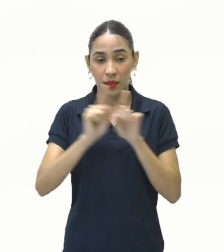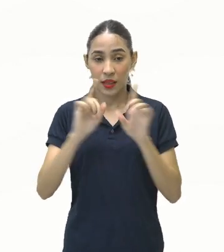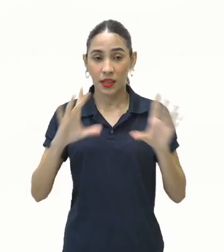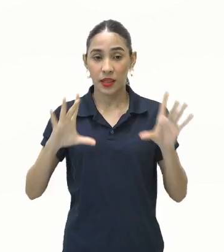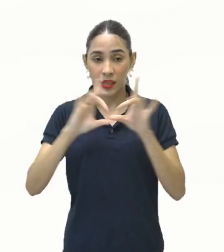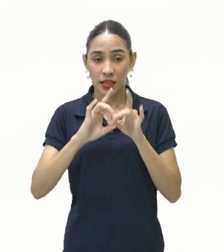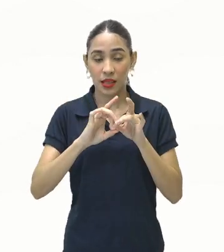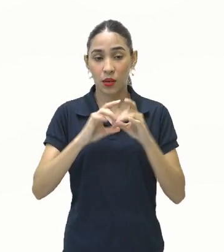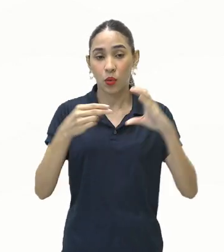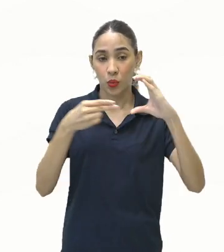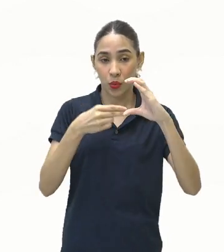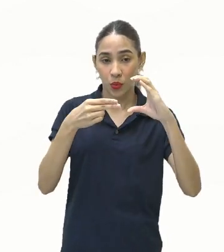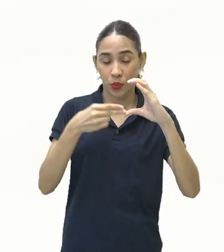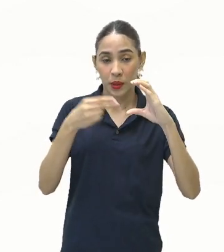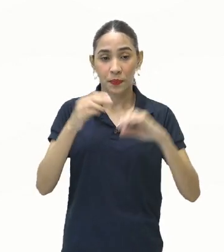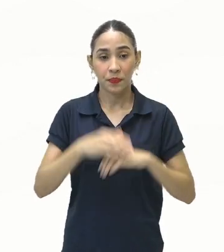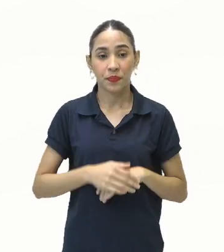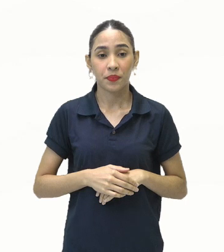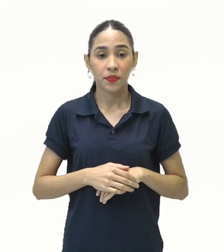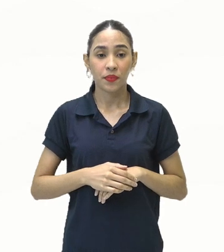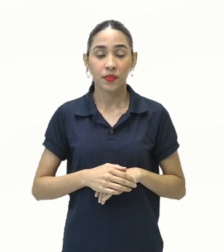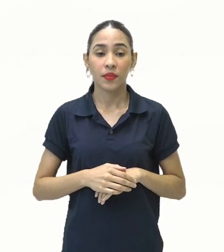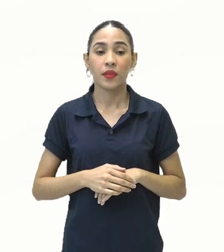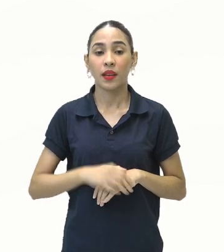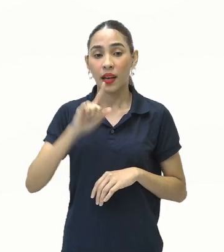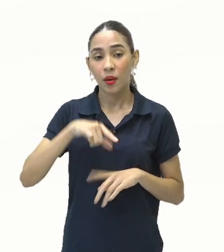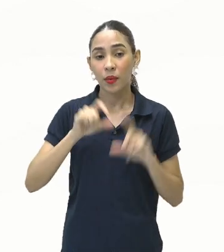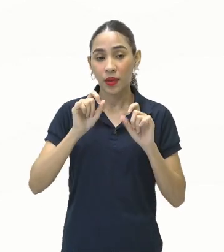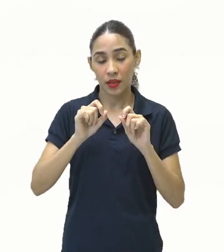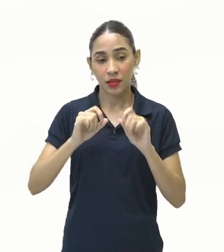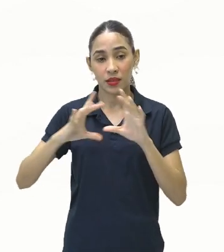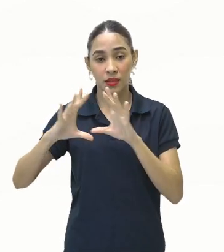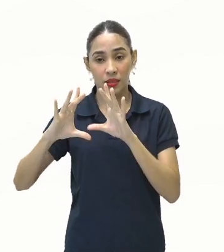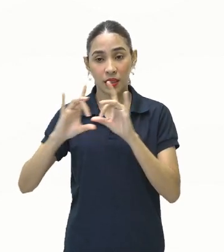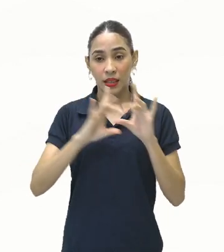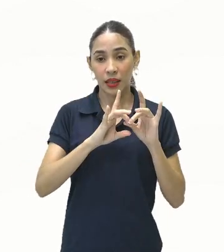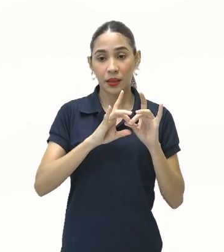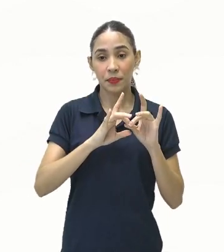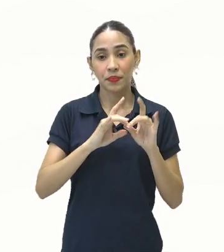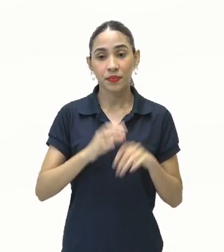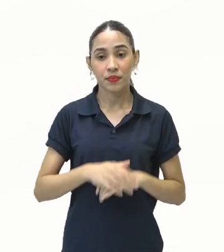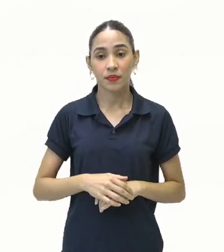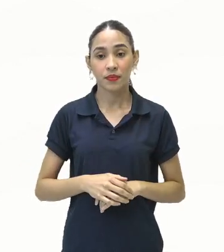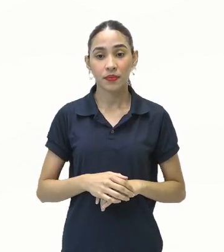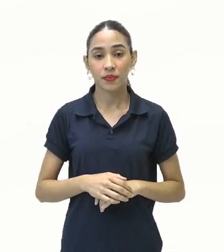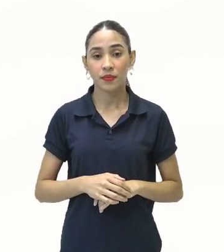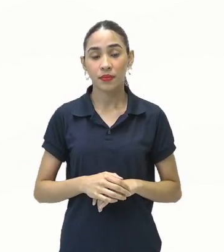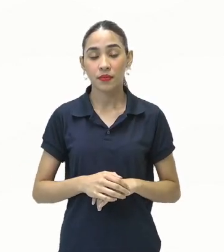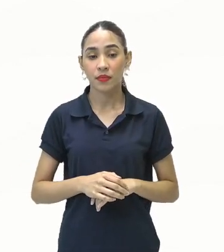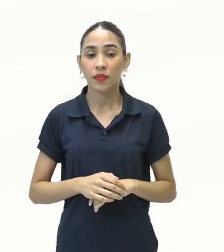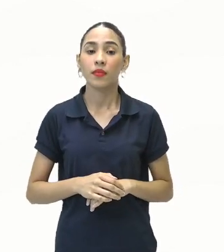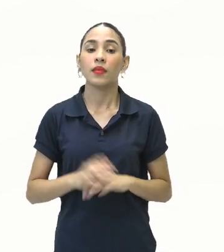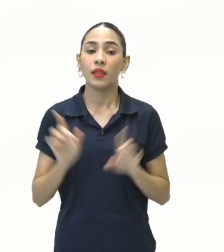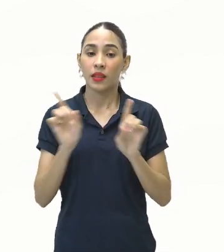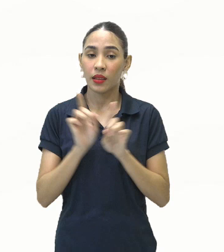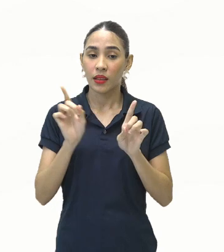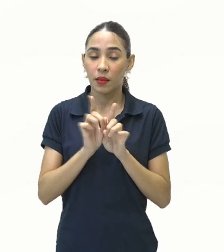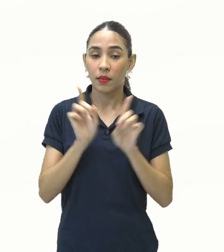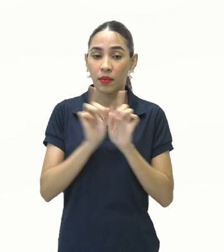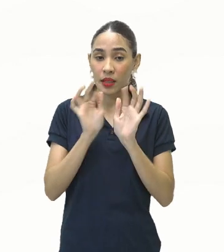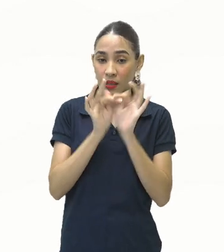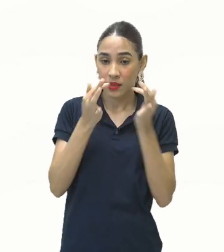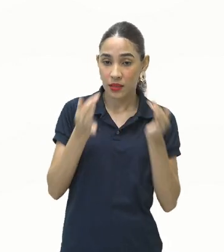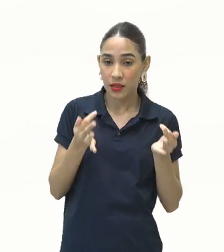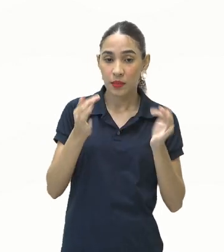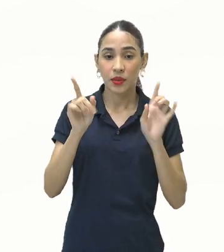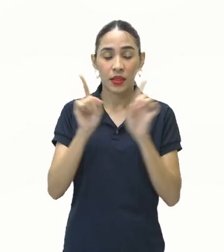ligações duplas, então é uma cadeia, né, que faz ali saturações.